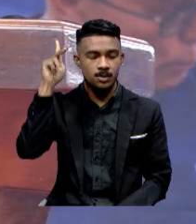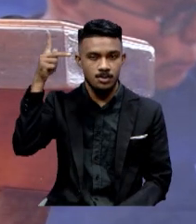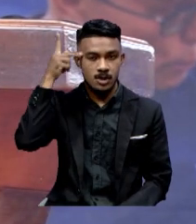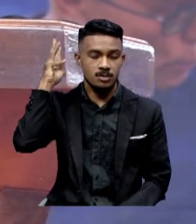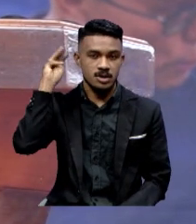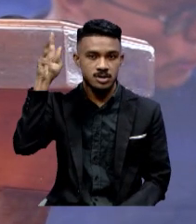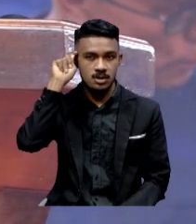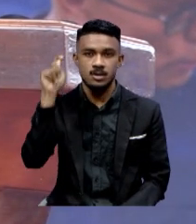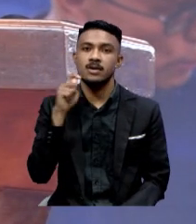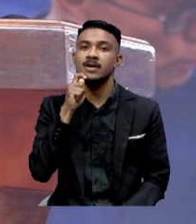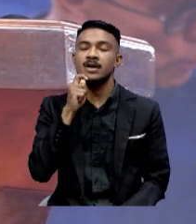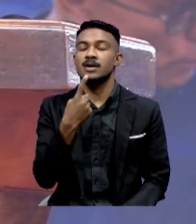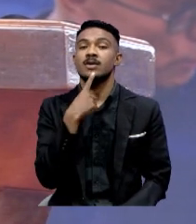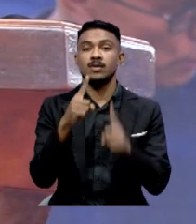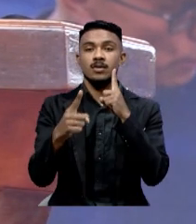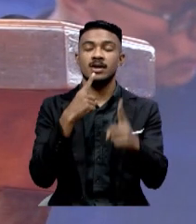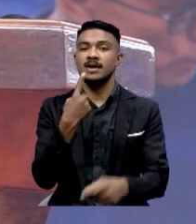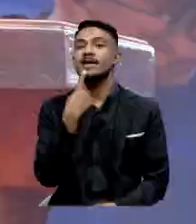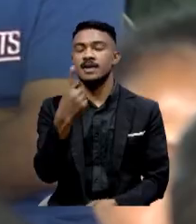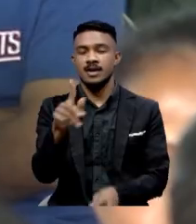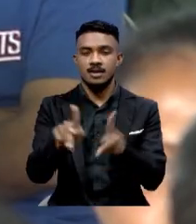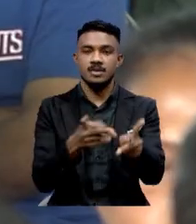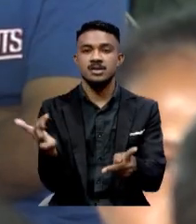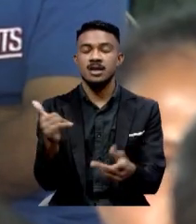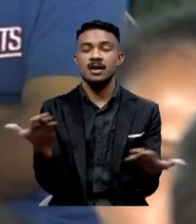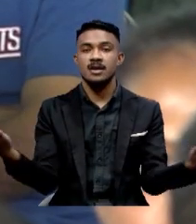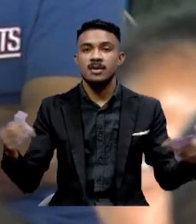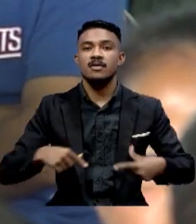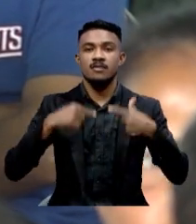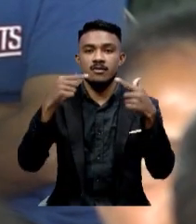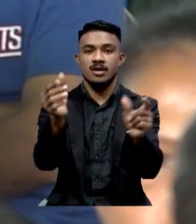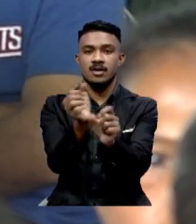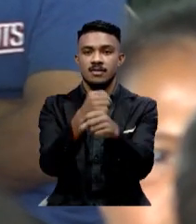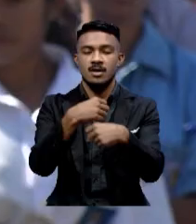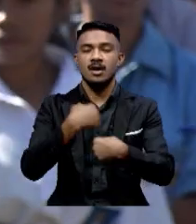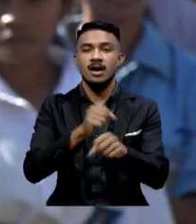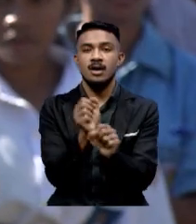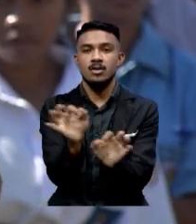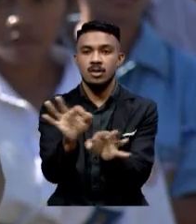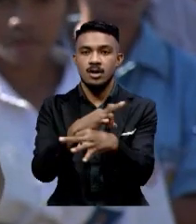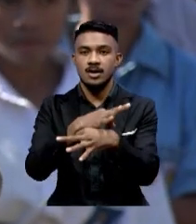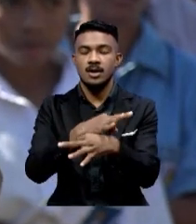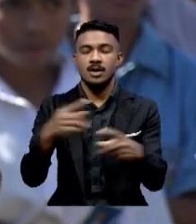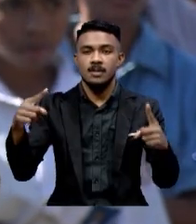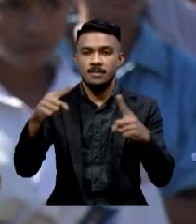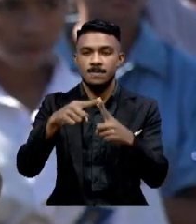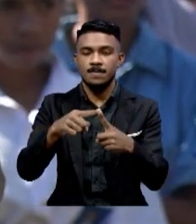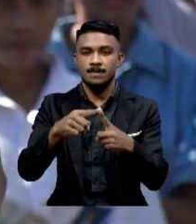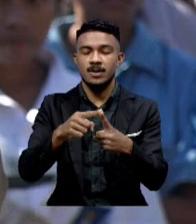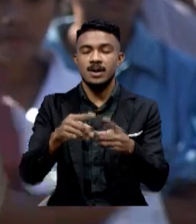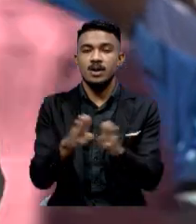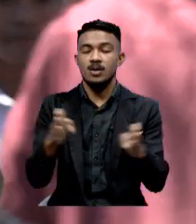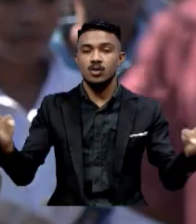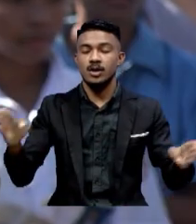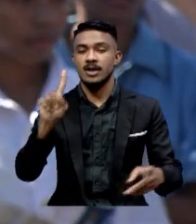Ruak, e a discurso atetem, comunidade Siranebe oferece Niacafé, rodi halo reabilitação cada hectare ida, se